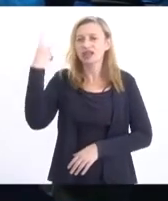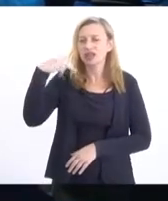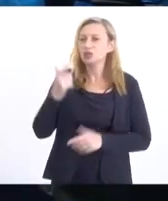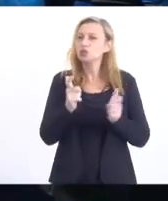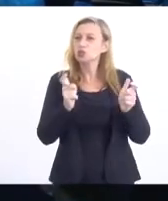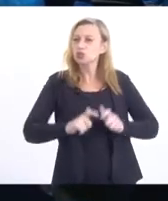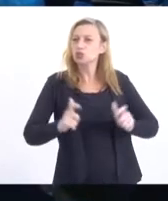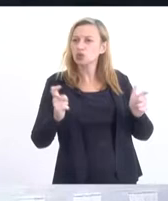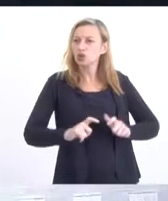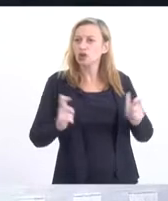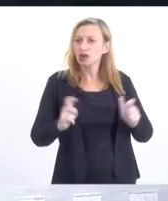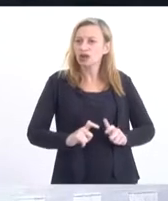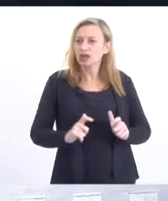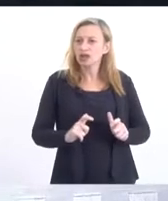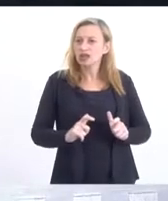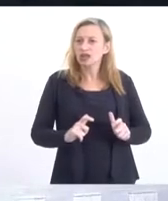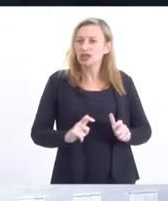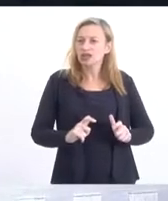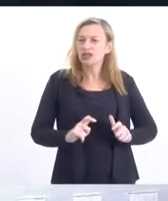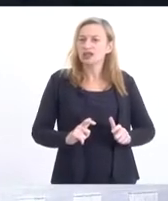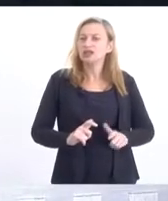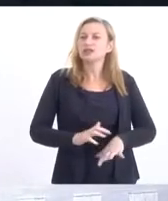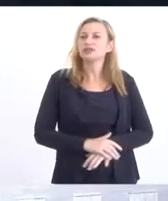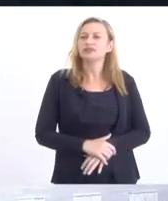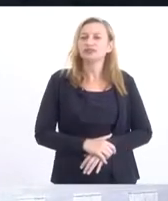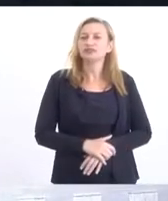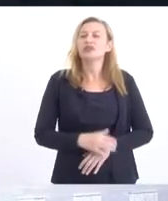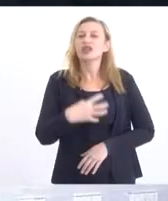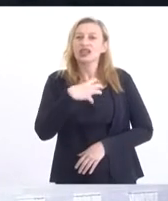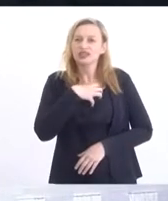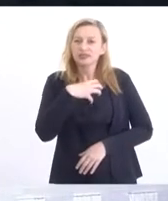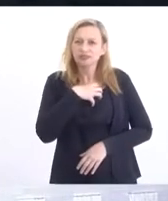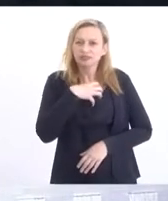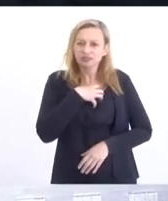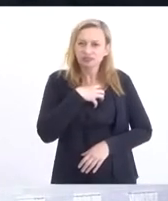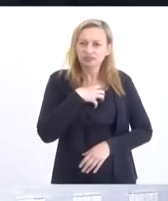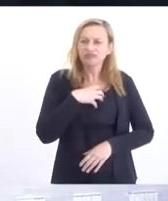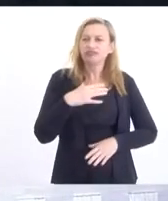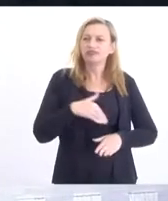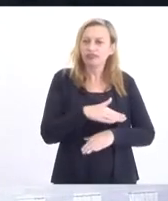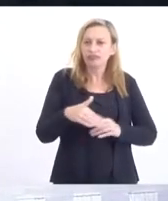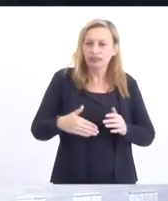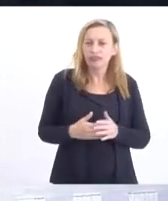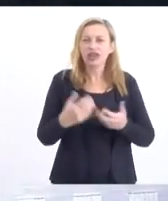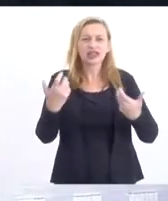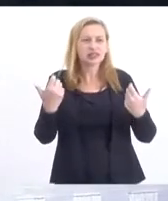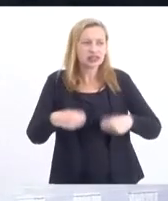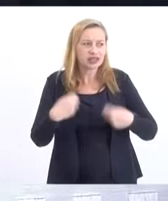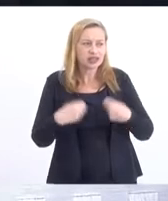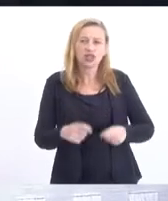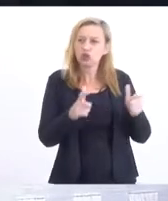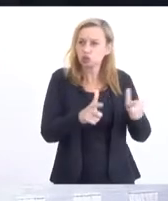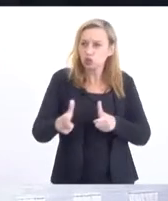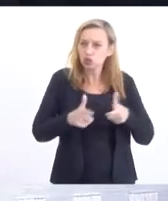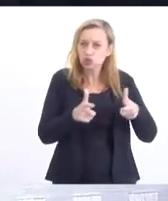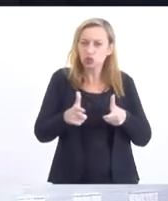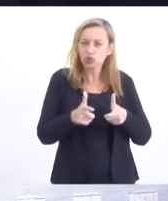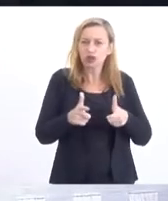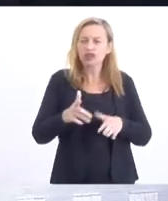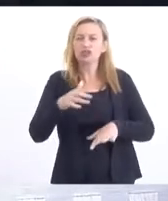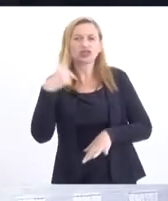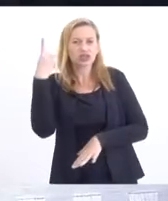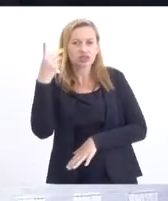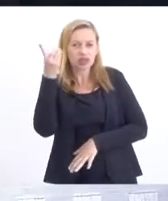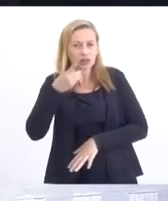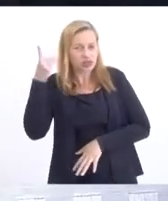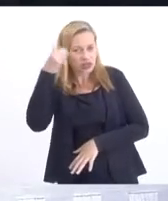que abrilhantam esse evento, que captam do sentimento popular as necessidades da nossa região, que levam aos deputados,